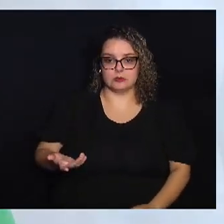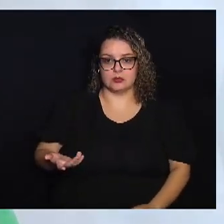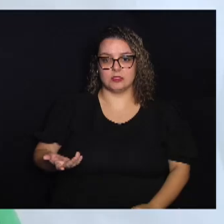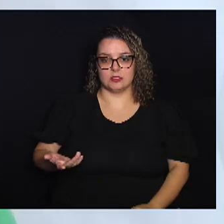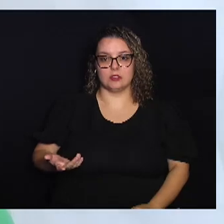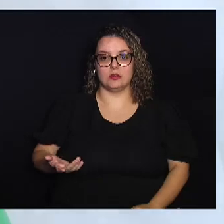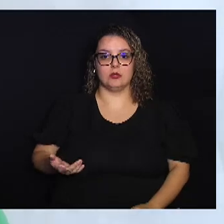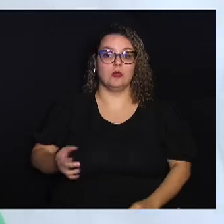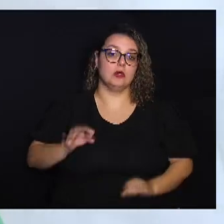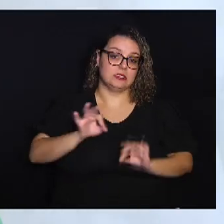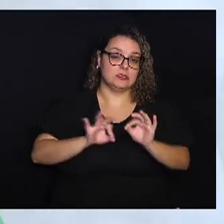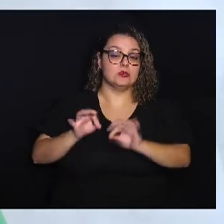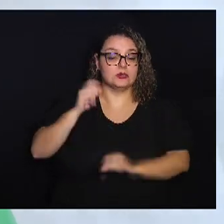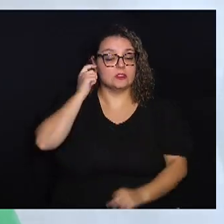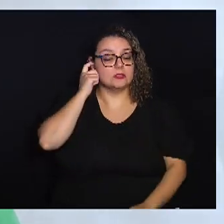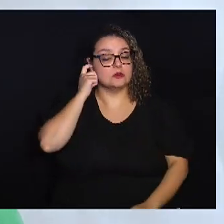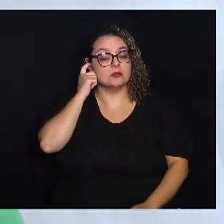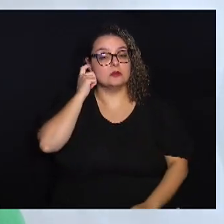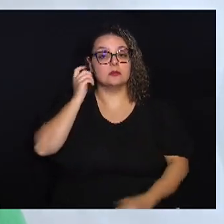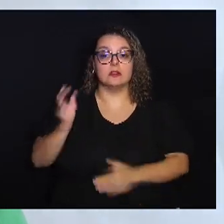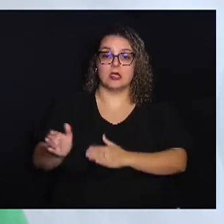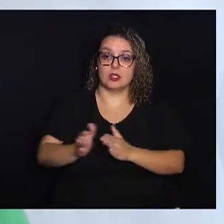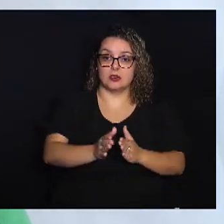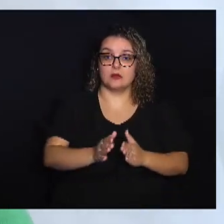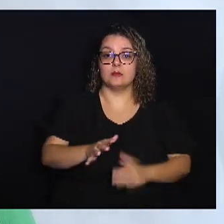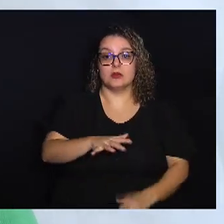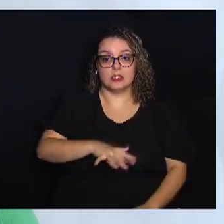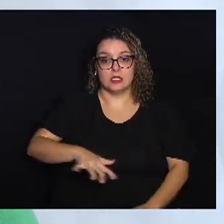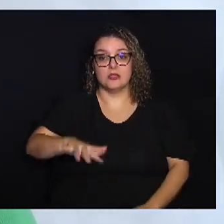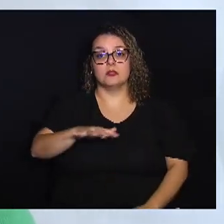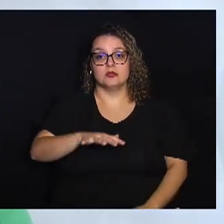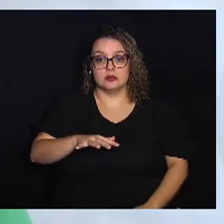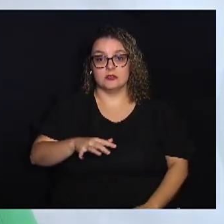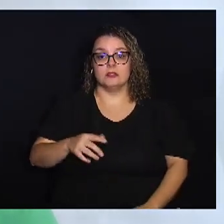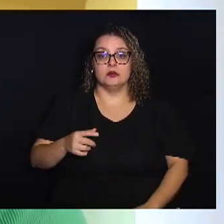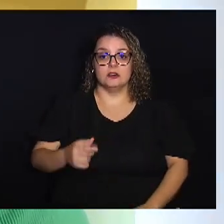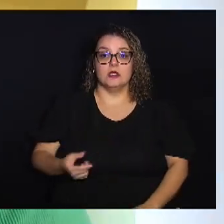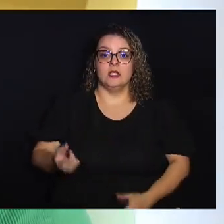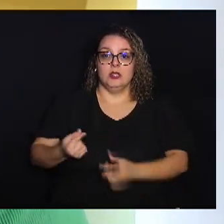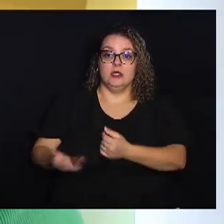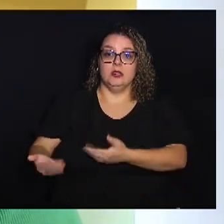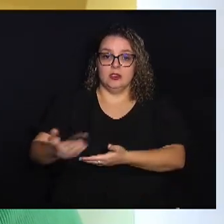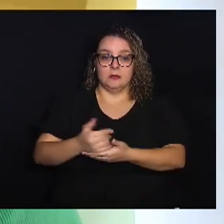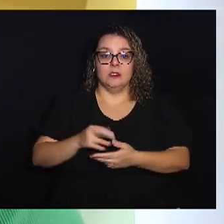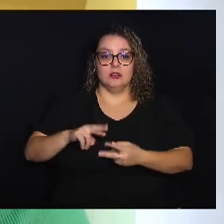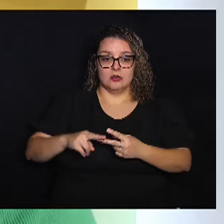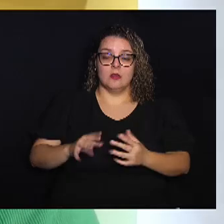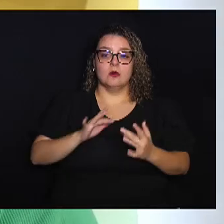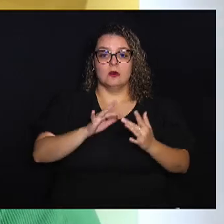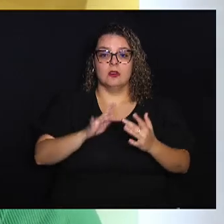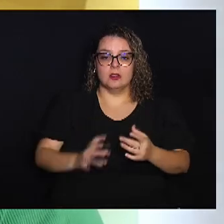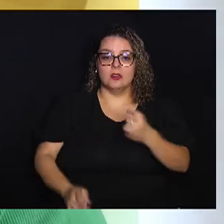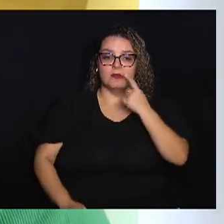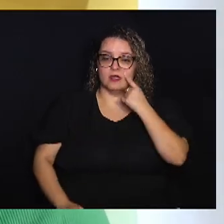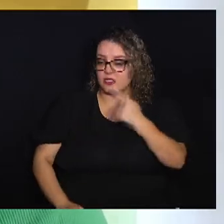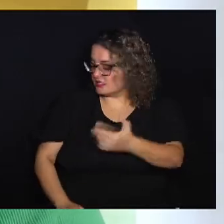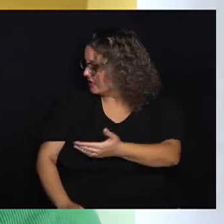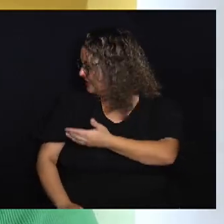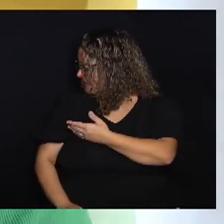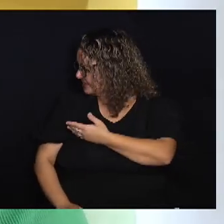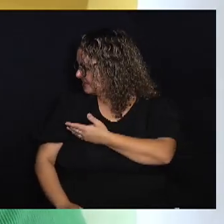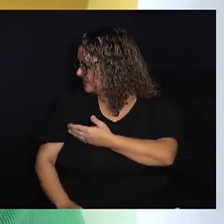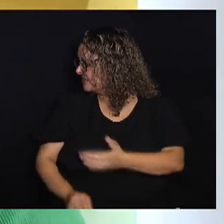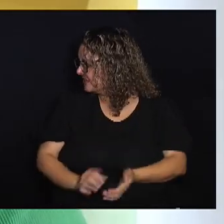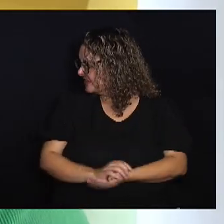ou essa organização vai ser direcionada para a área aí de captação de recursos. Pode entrar em contato através do nosso